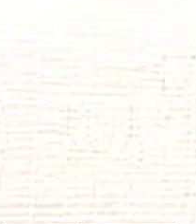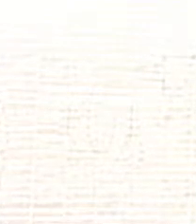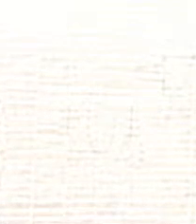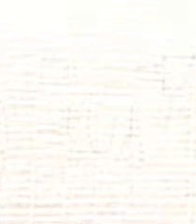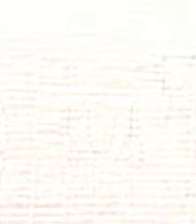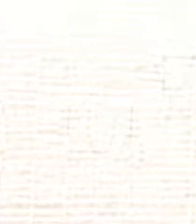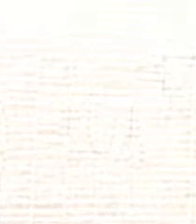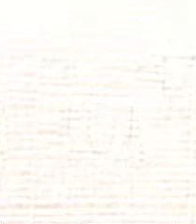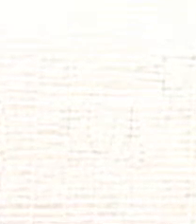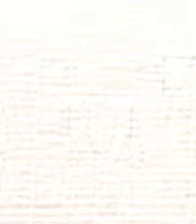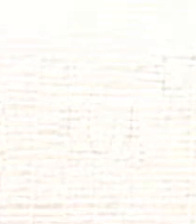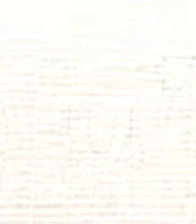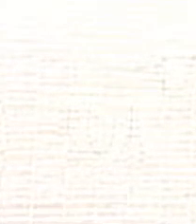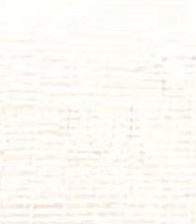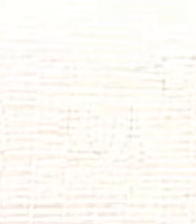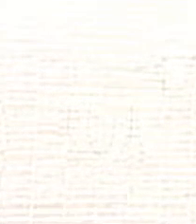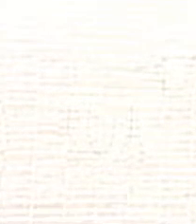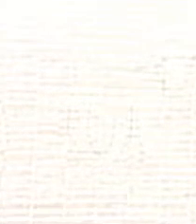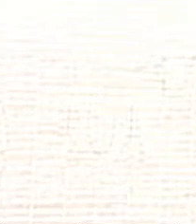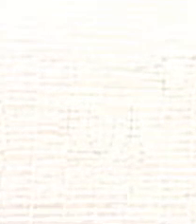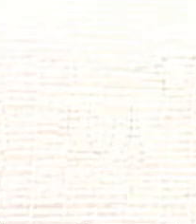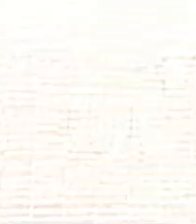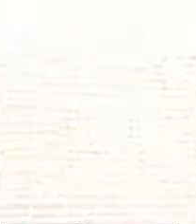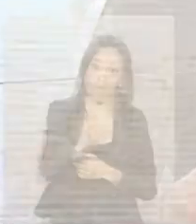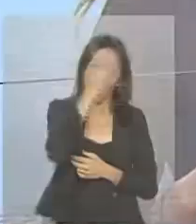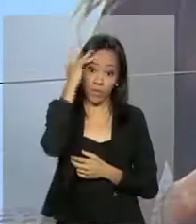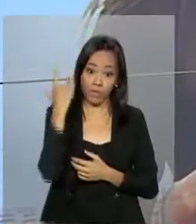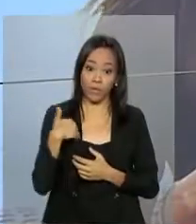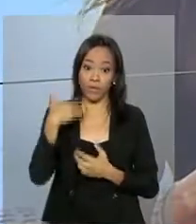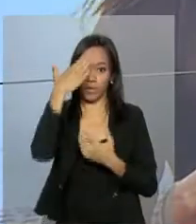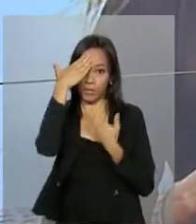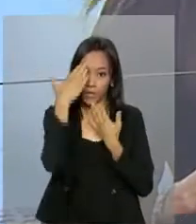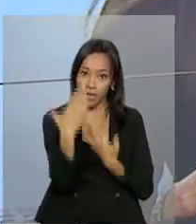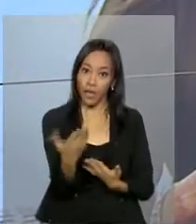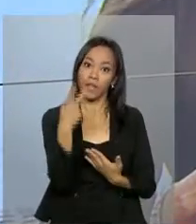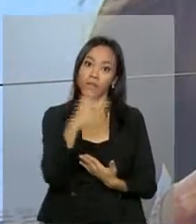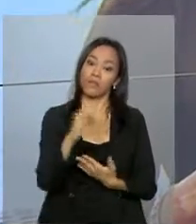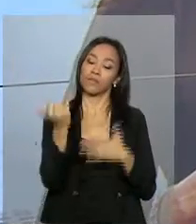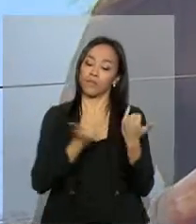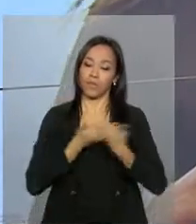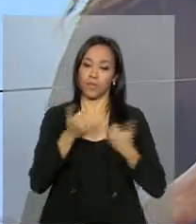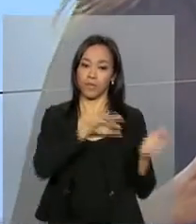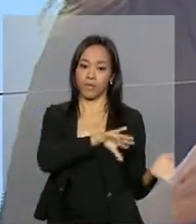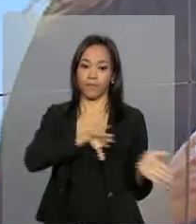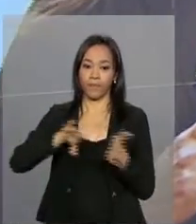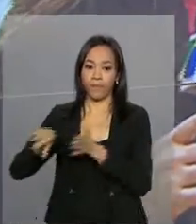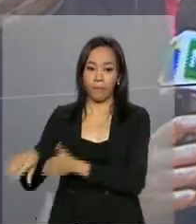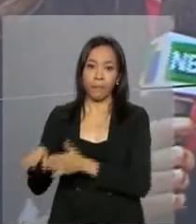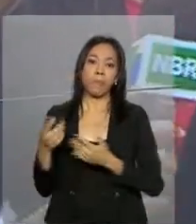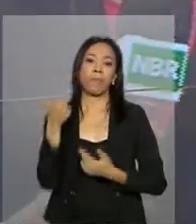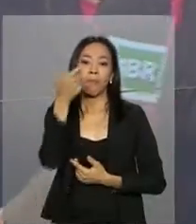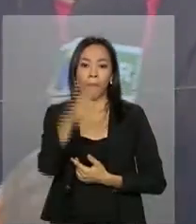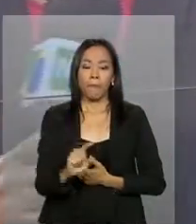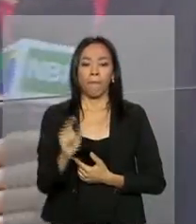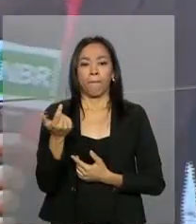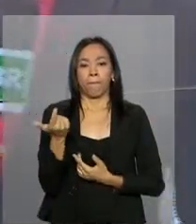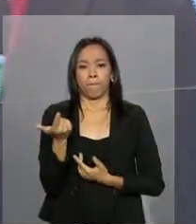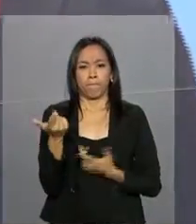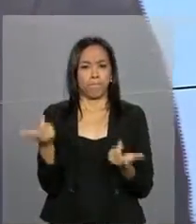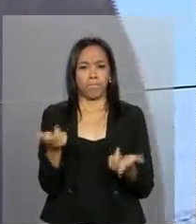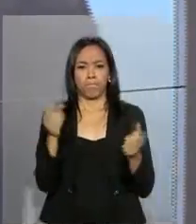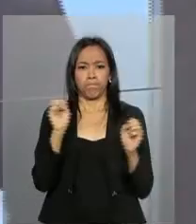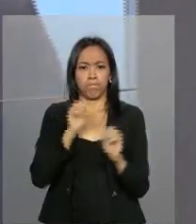três salários mínimos por pessoa renata obrigada pelas informações gabriela e por falar em educação o prazo para